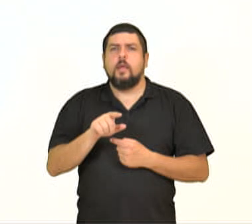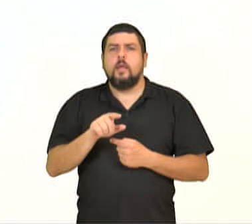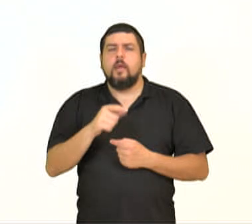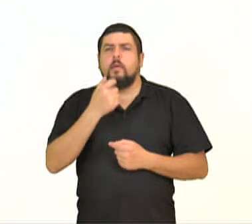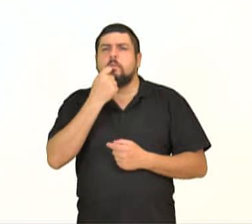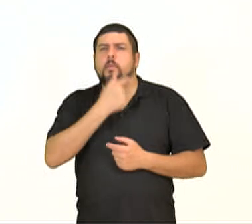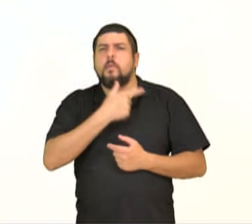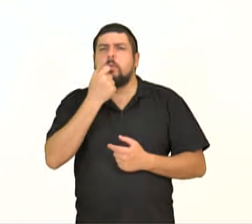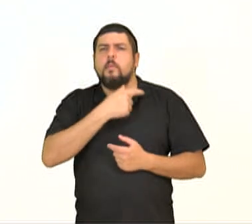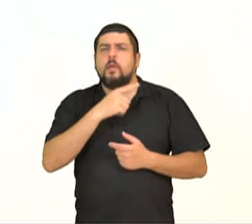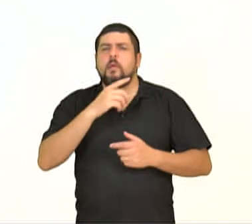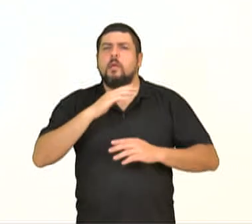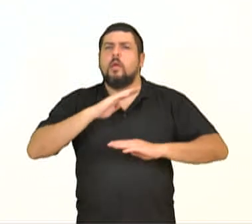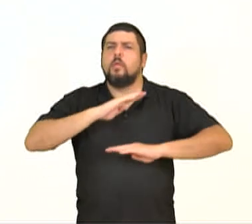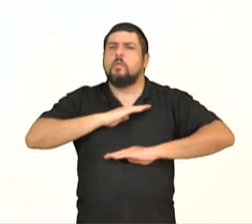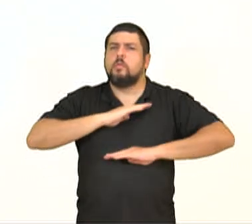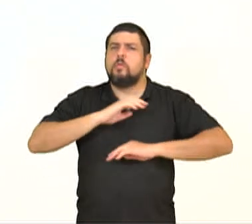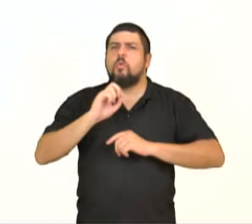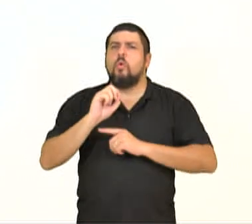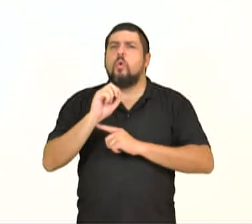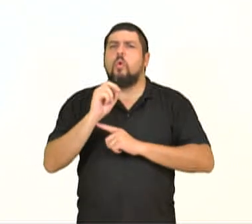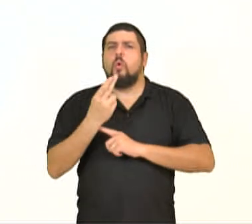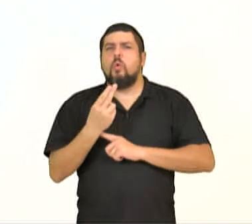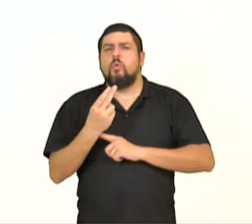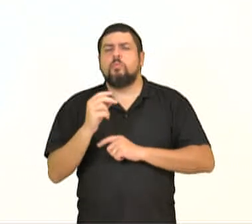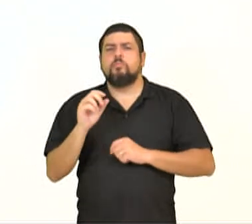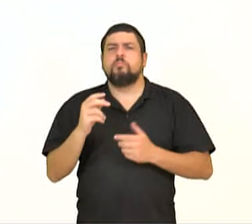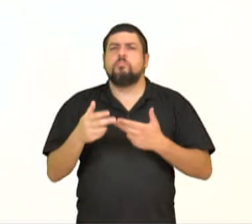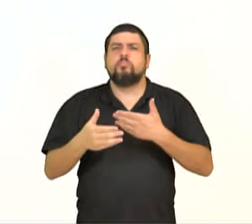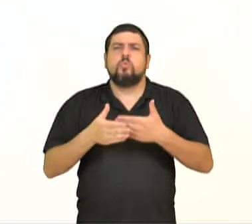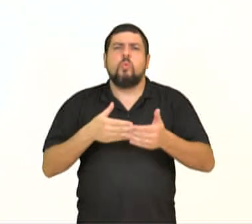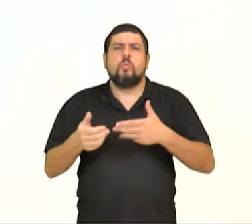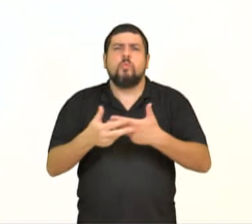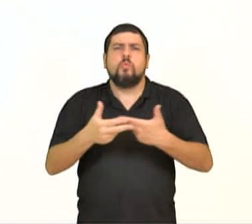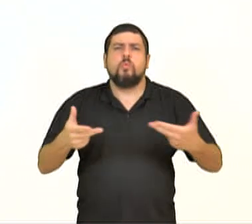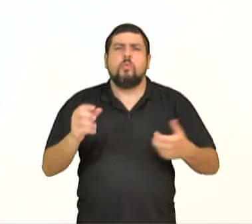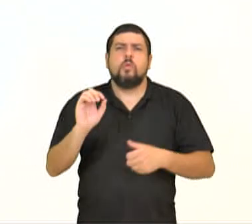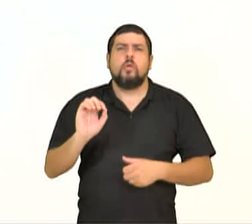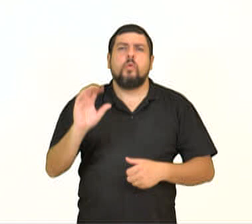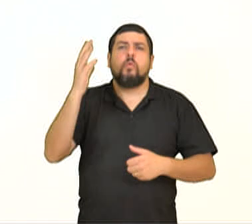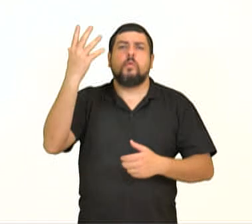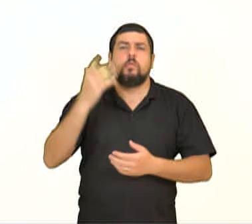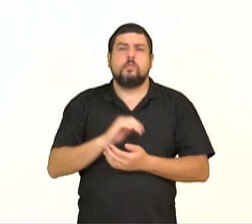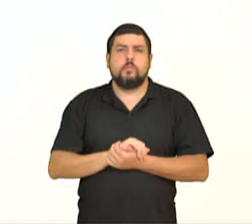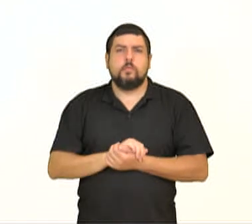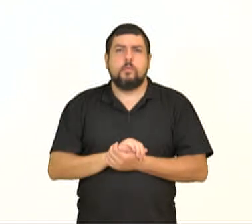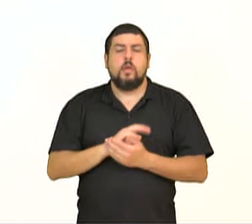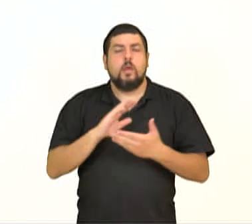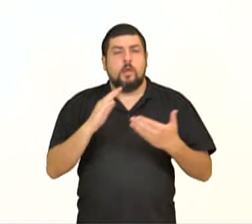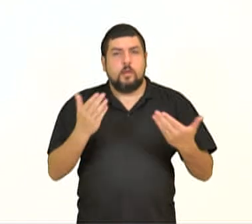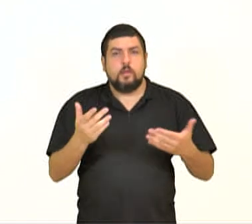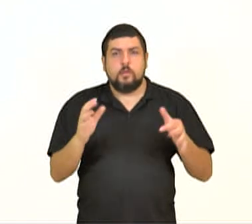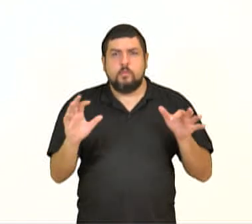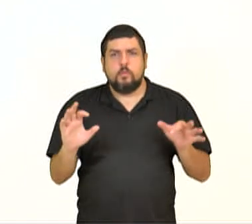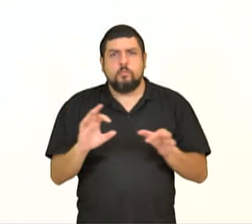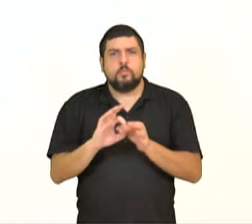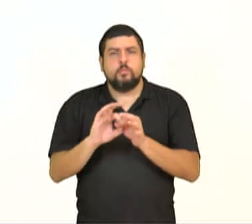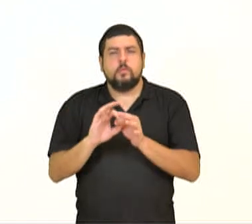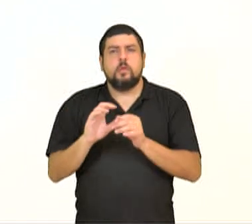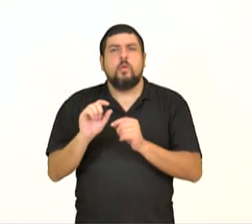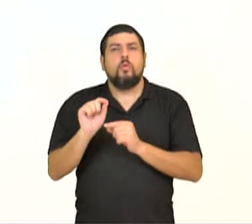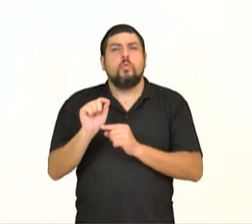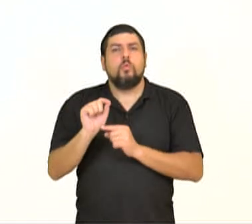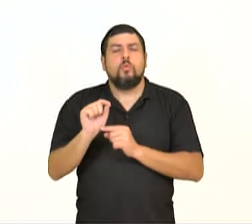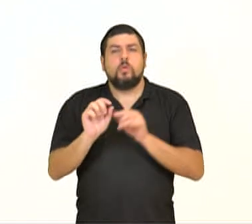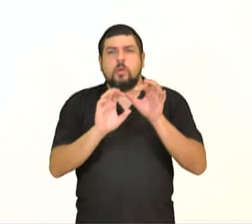ou acontecimento atual. Por isso ela sempre está relacionada com o contexto social, histórico, cultural